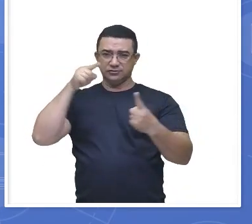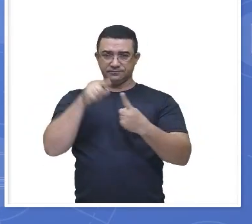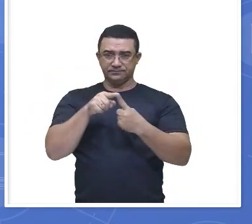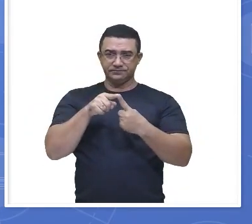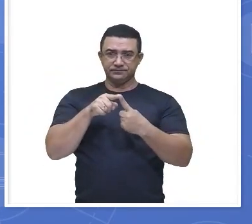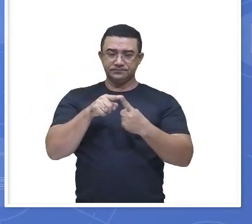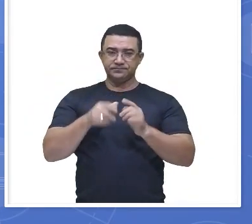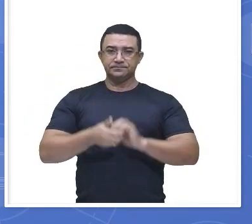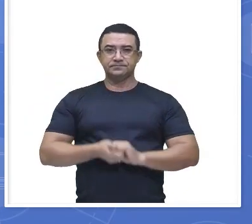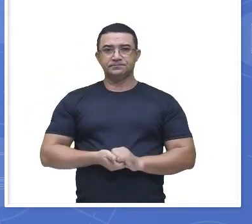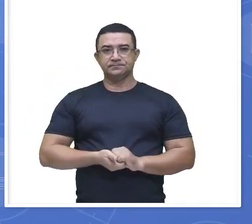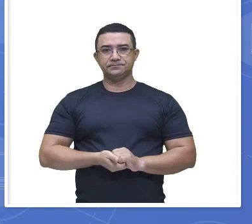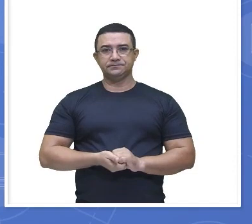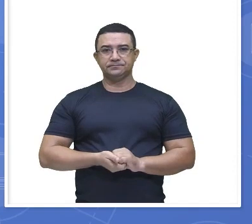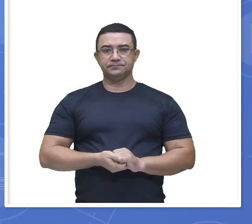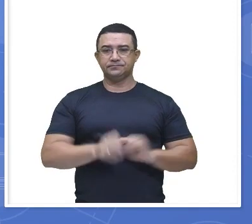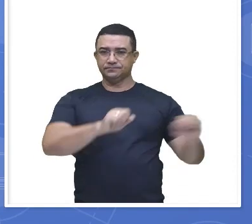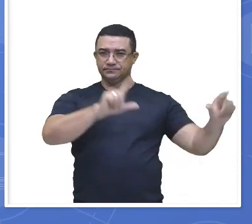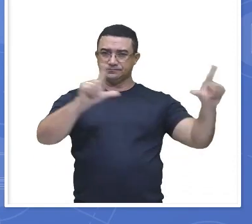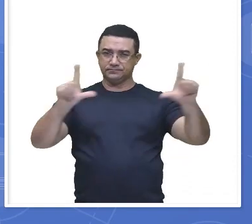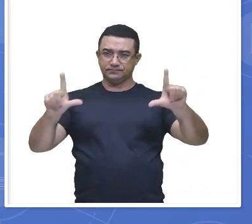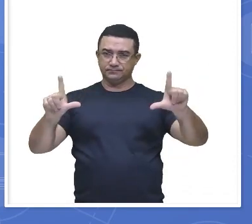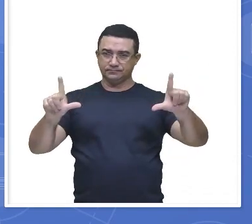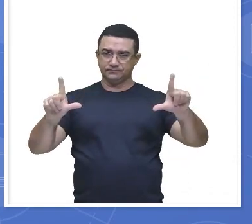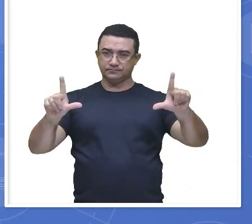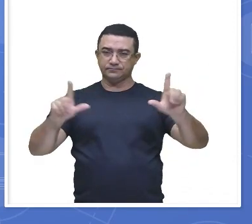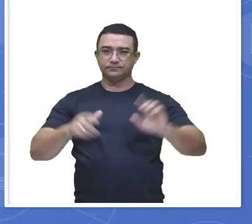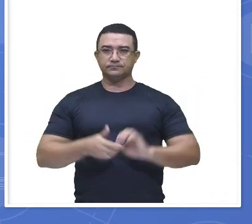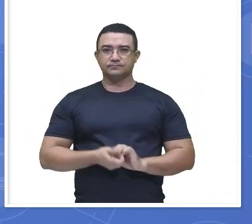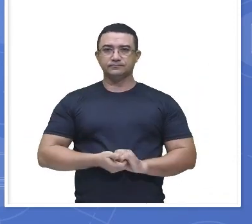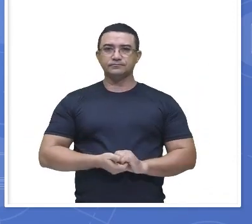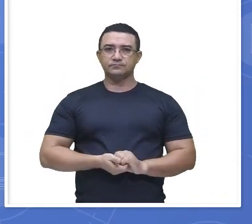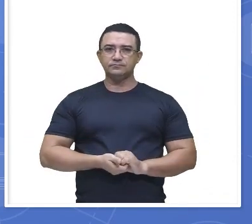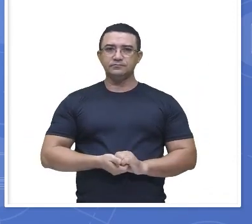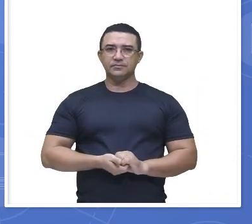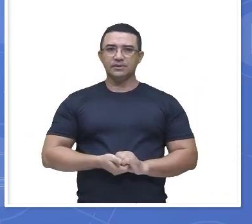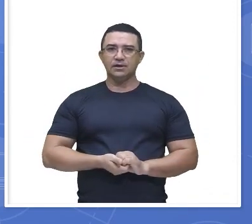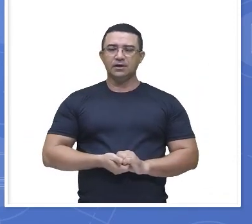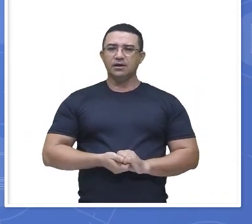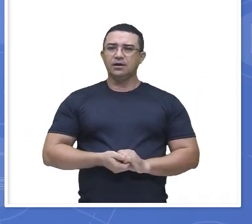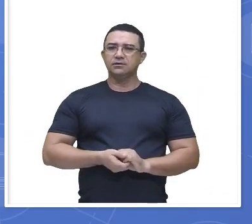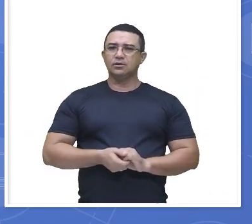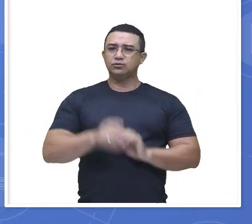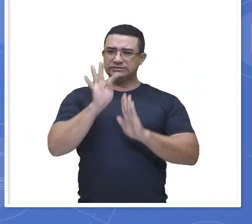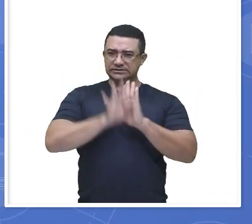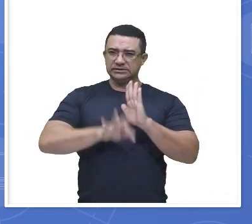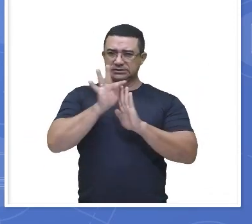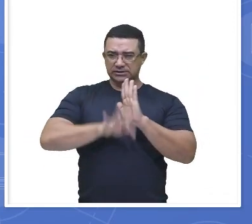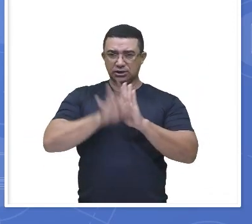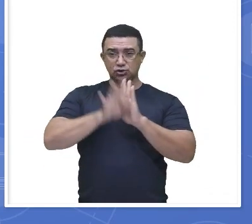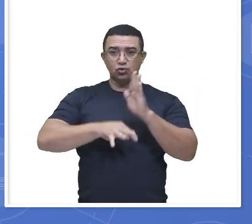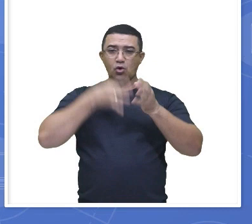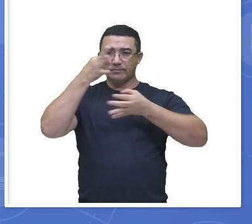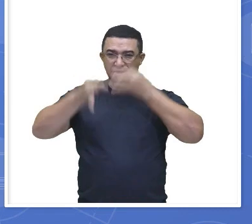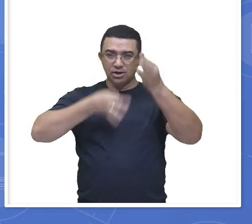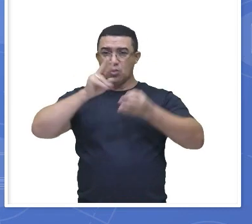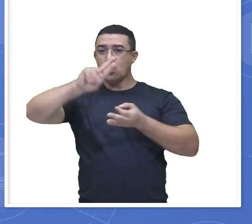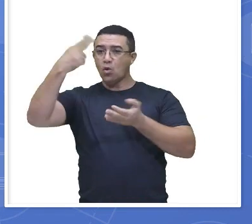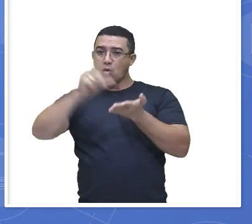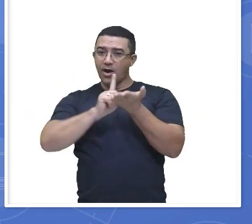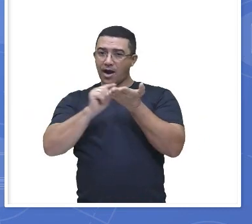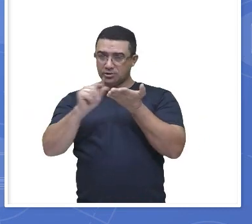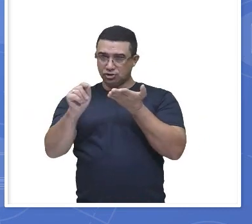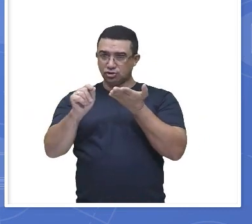Então, voltamos para a cartela para a gente observar exatamente aí que o texto de opinião ou o artigo de opinião é um